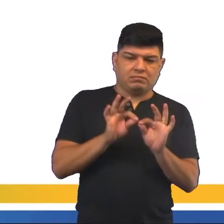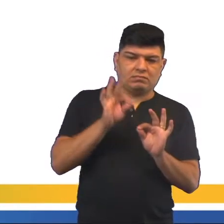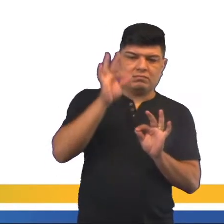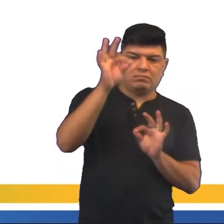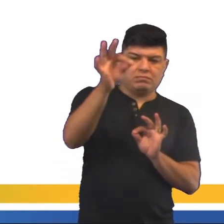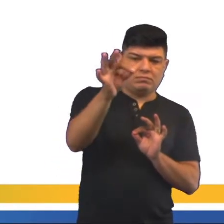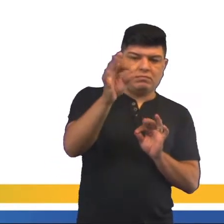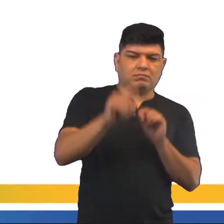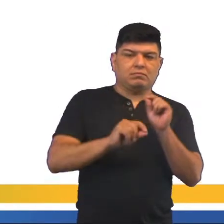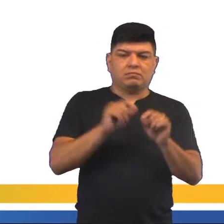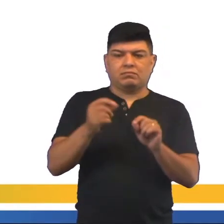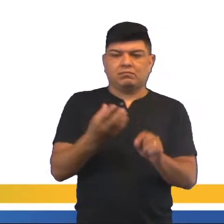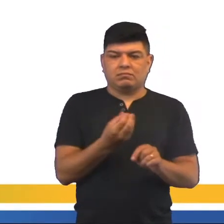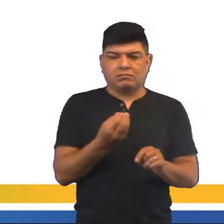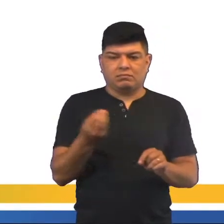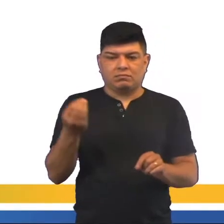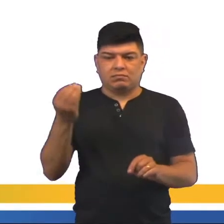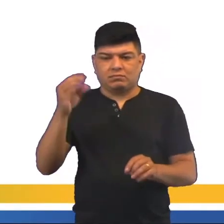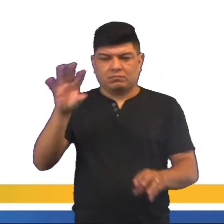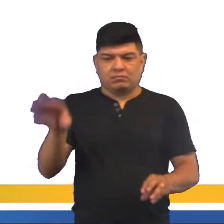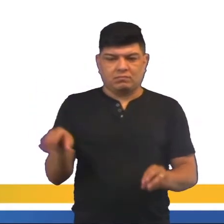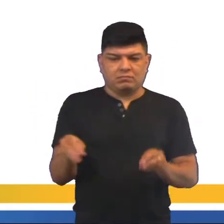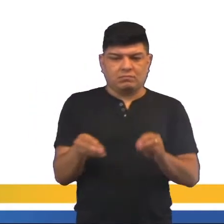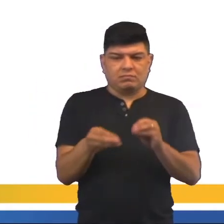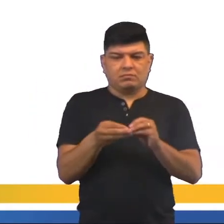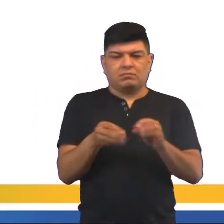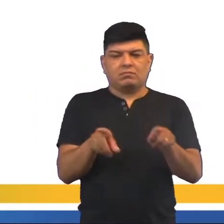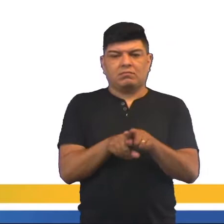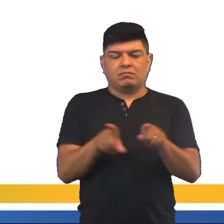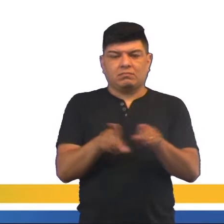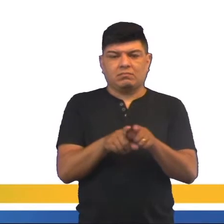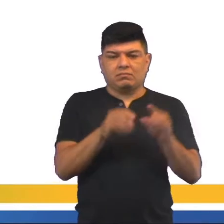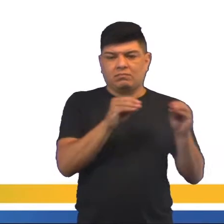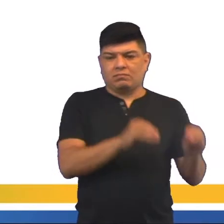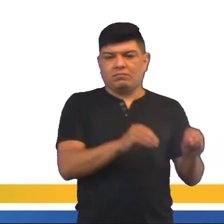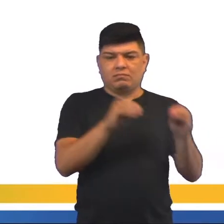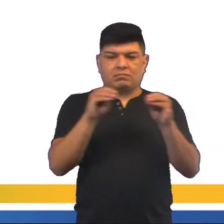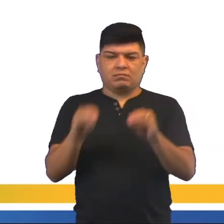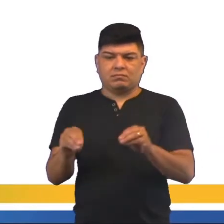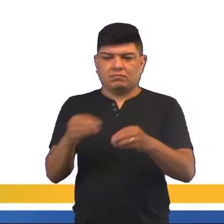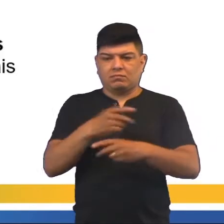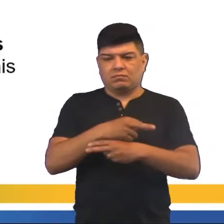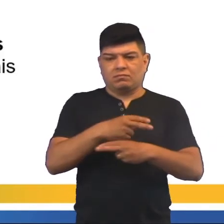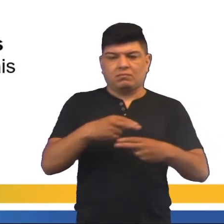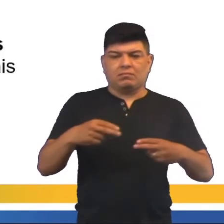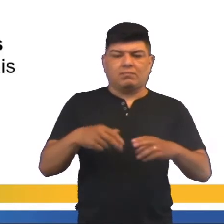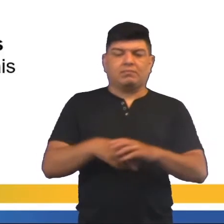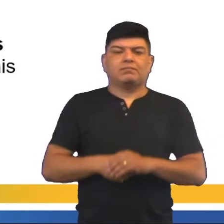distâncias, ao tornar as viagens mais curtas e ampliou a capacidade de locomoção das mercadorias.